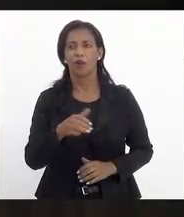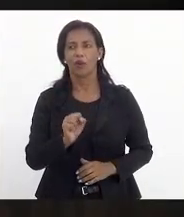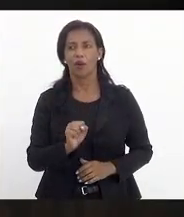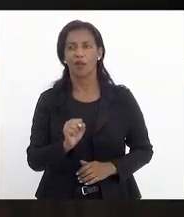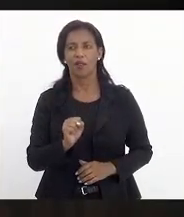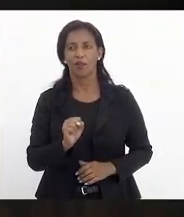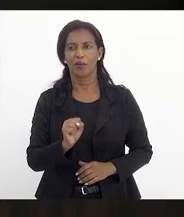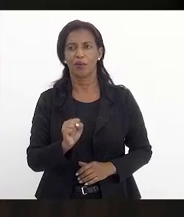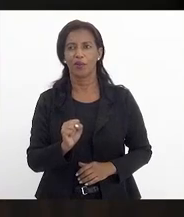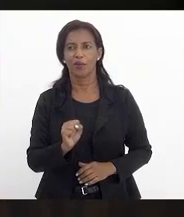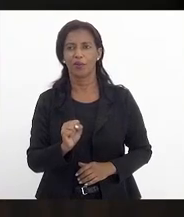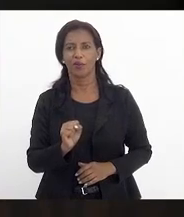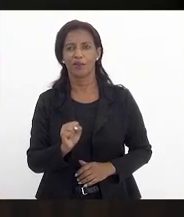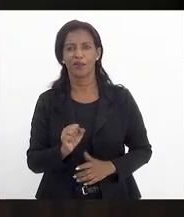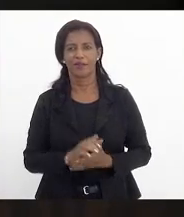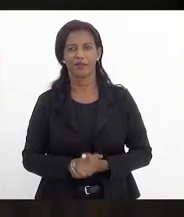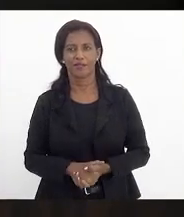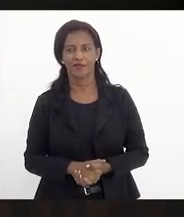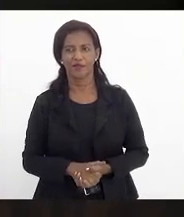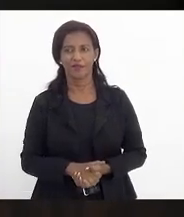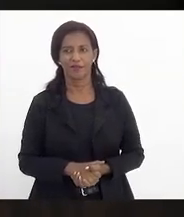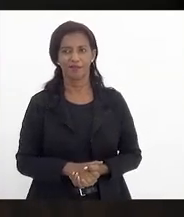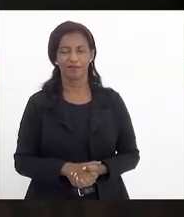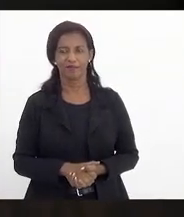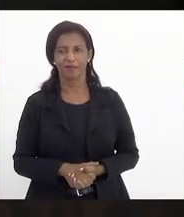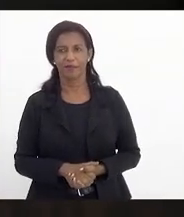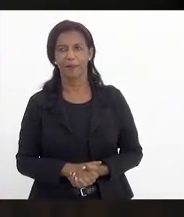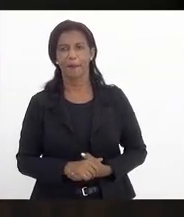48,5 do terceiro tempo.